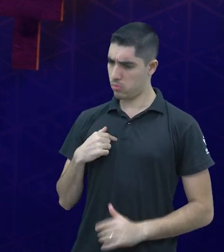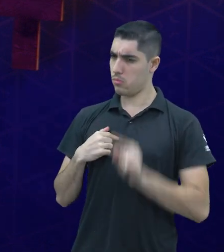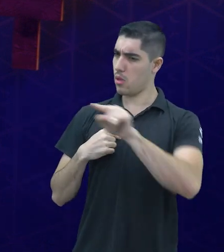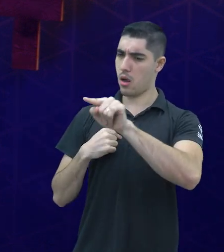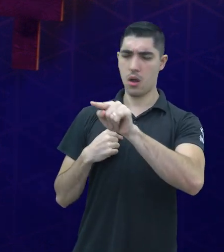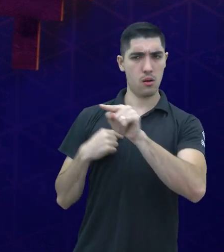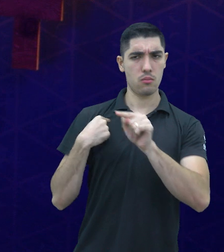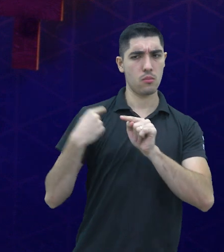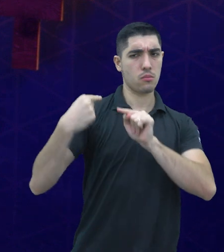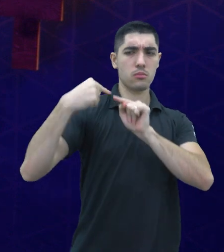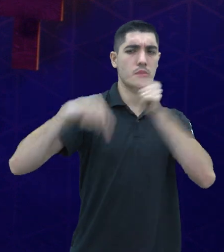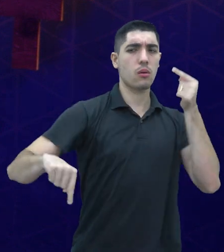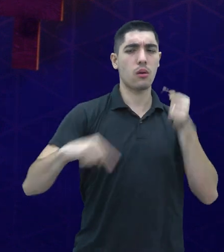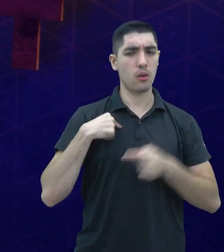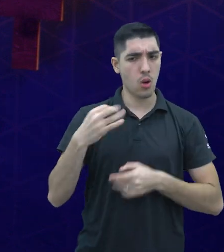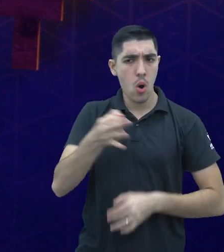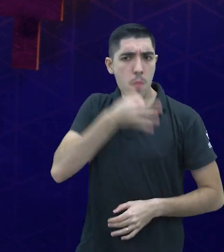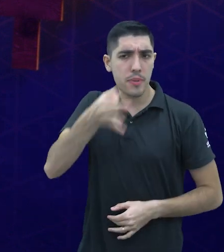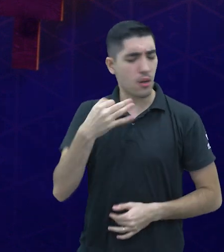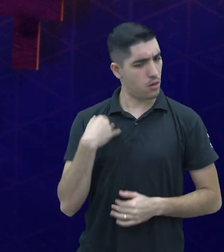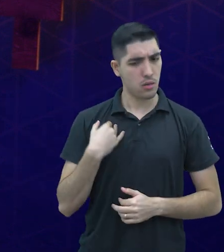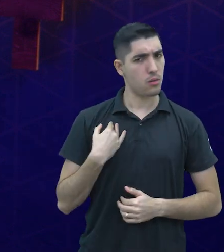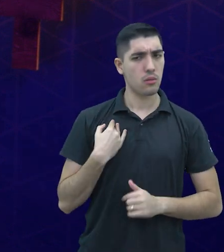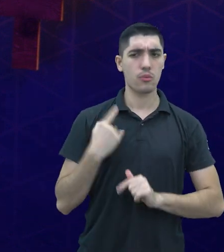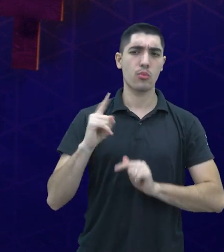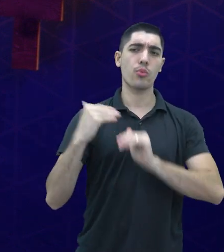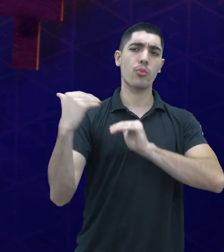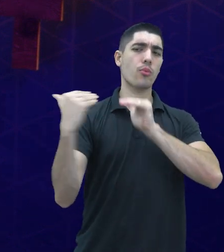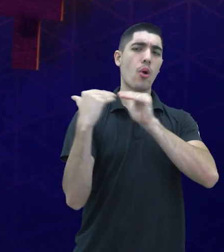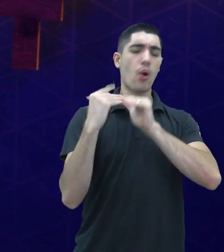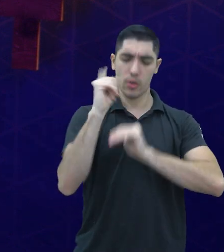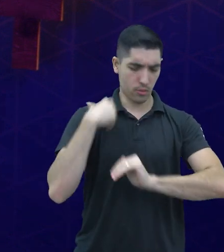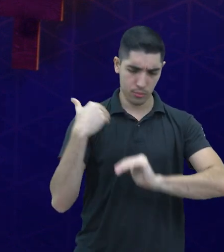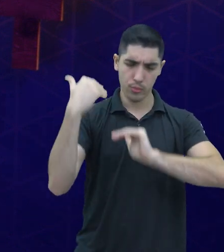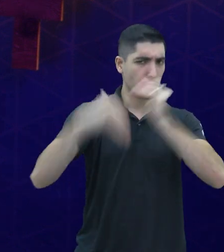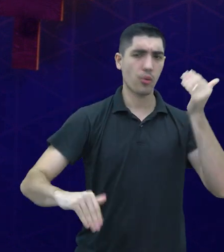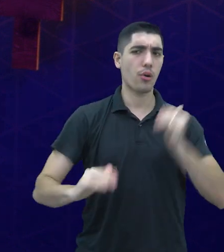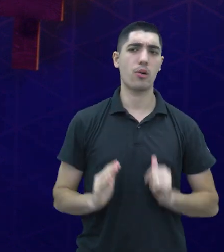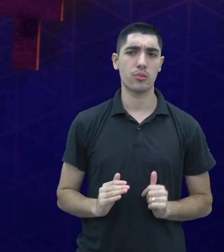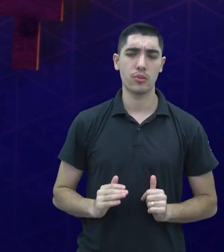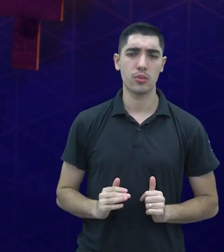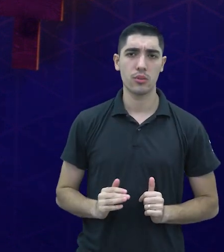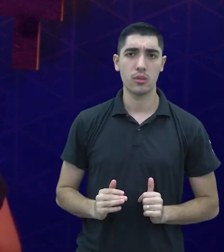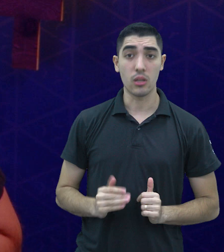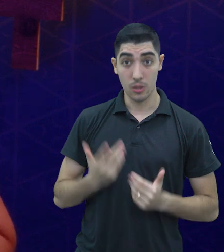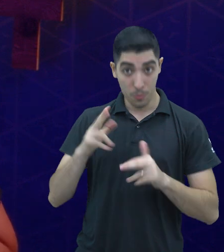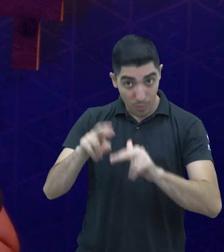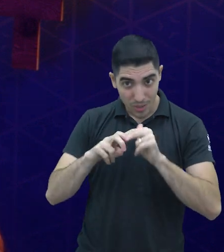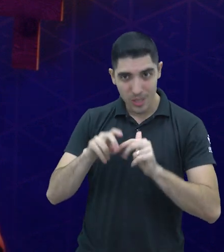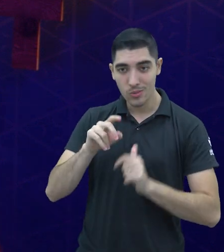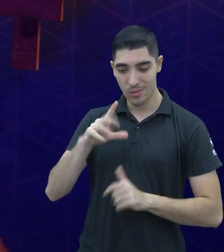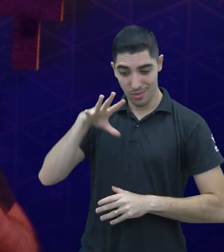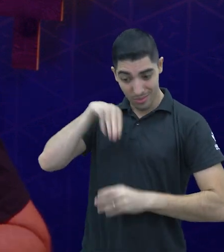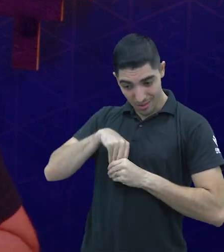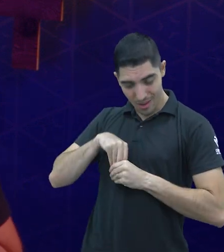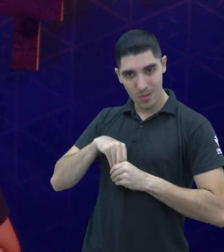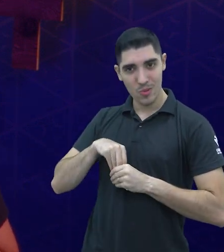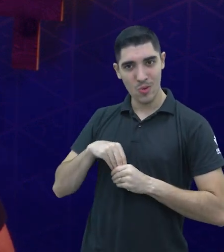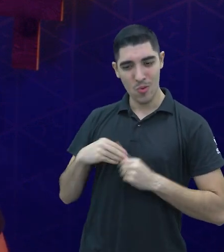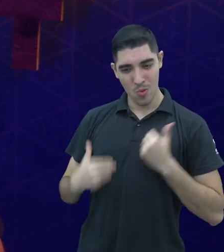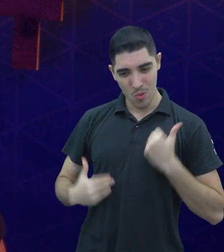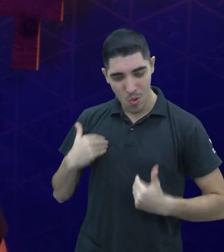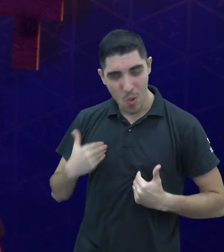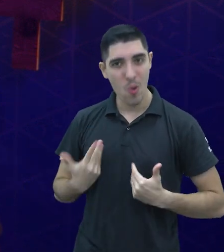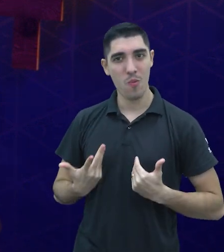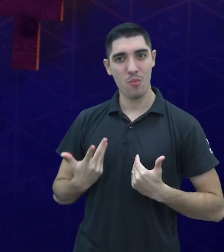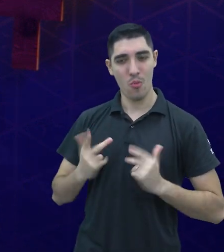só tá indo contra um ponto que ela acha que não é bom para ela. Então, não necessariamente essa agressividade que está no nosso